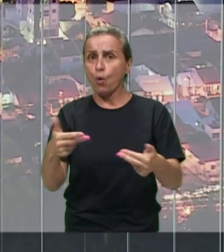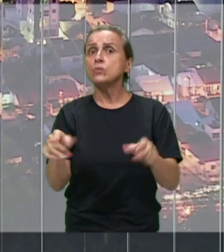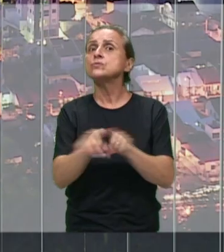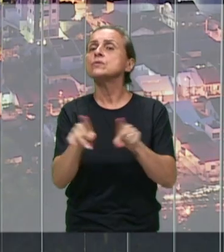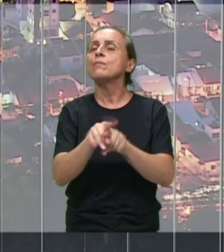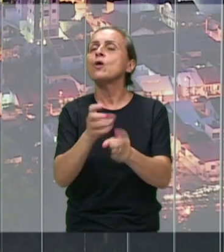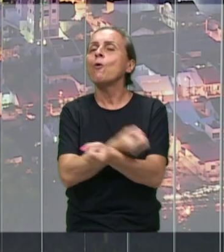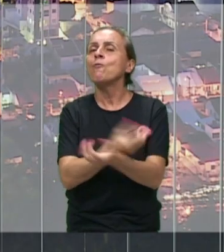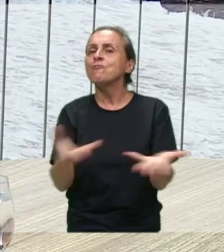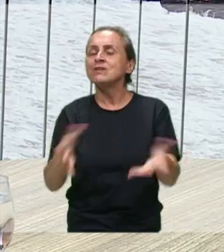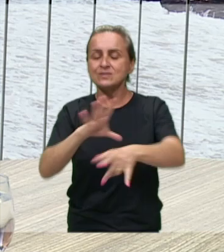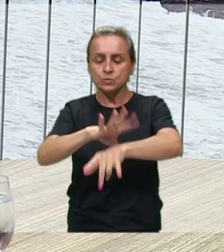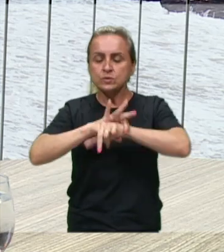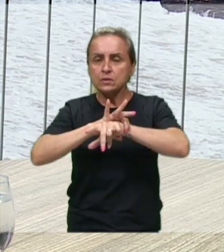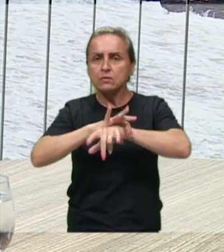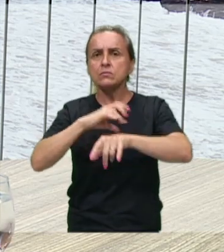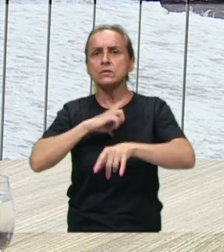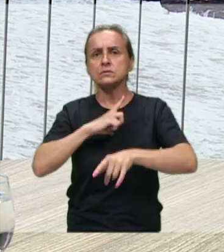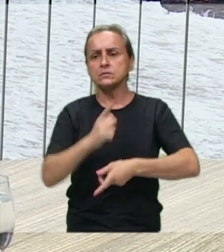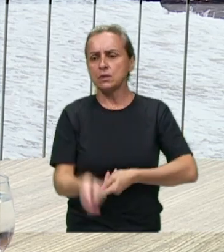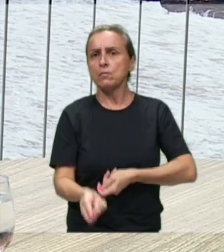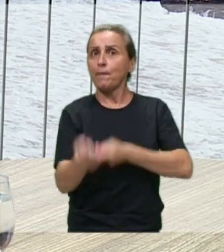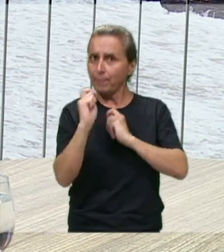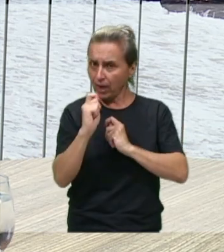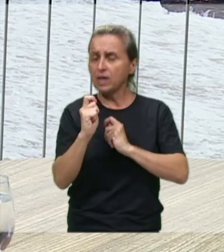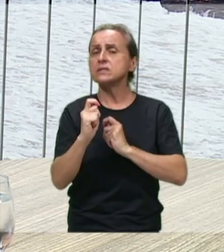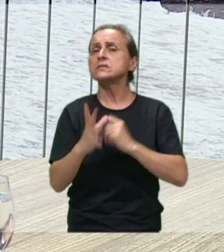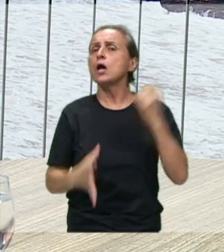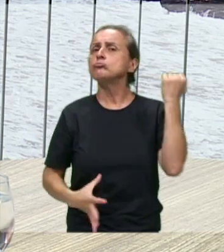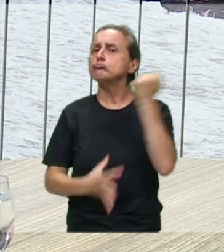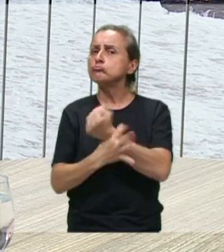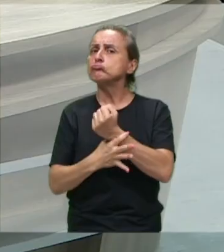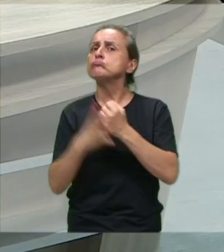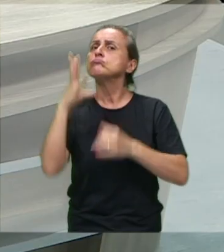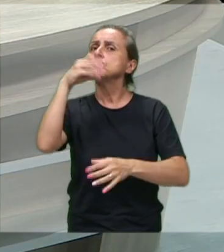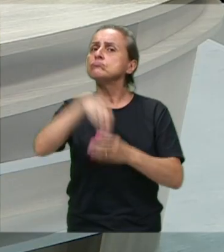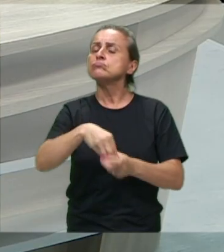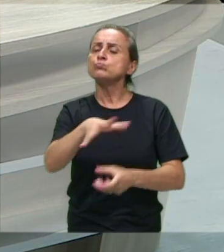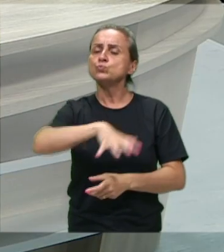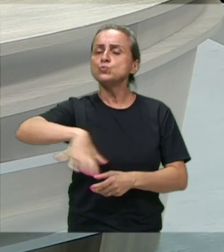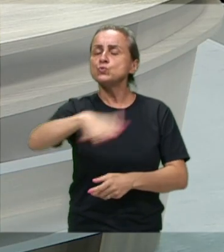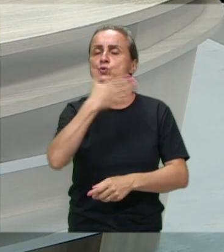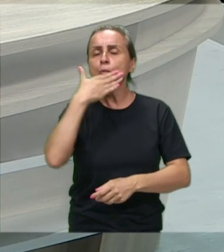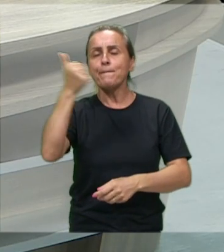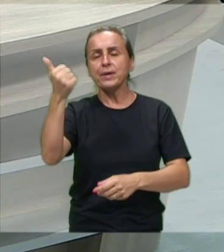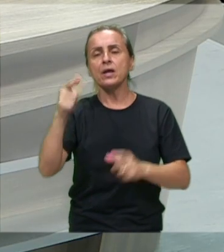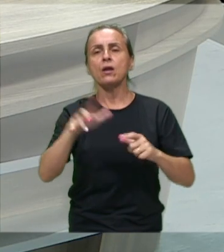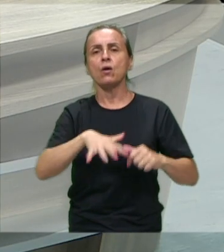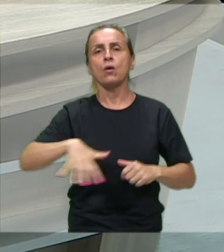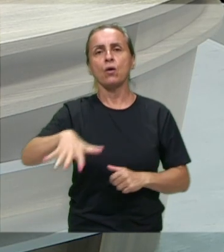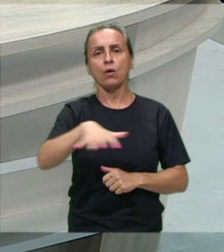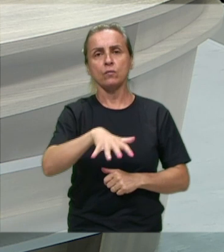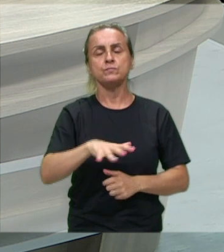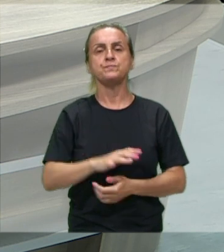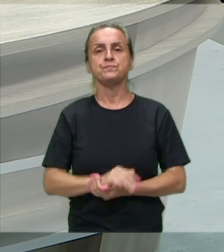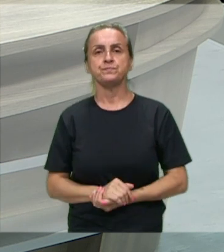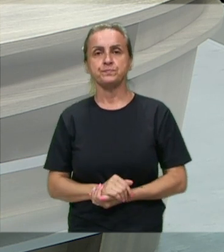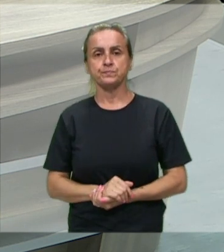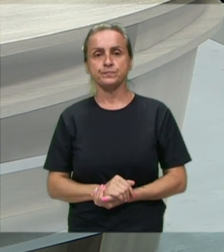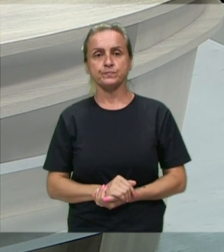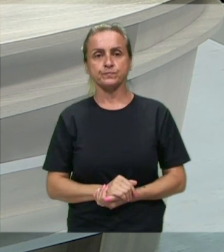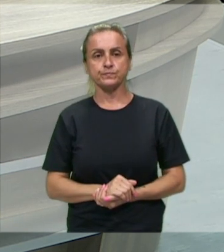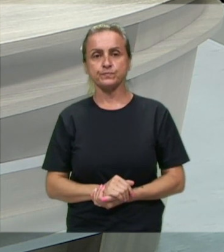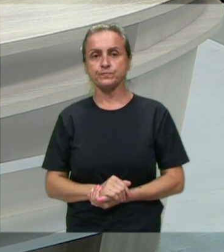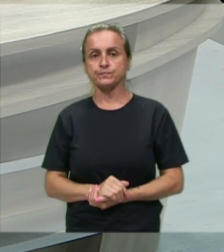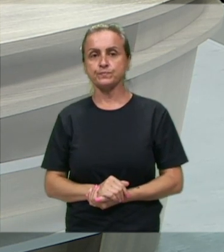fazer uma pesca sustentável dentro do que for o melhor para o setor. E eu gostaria de te perguntar em